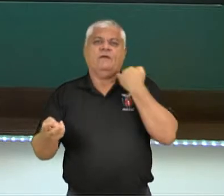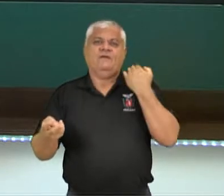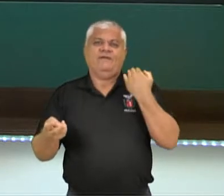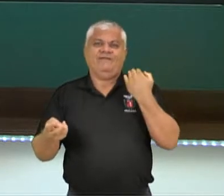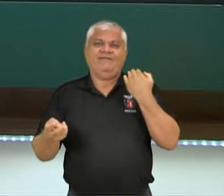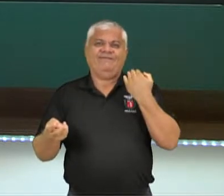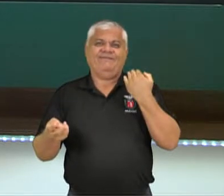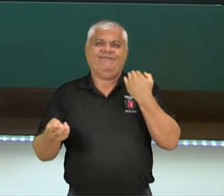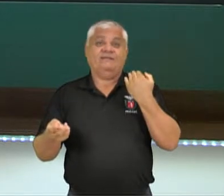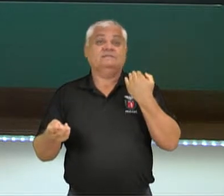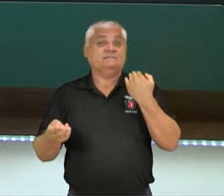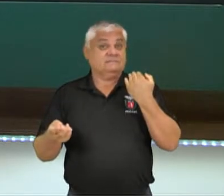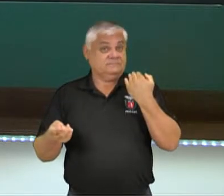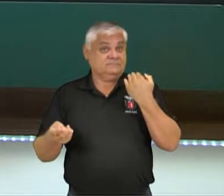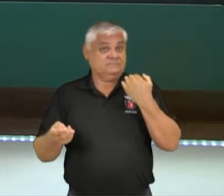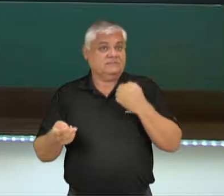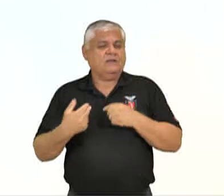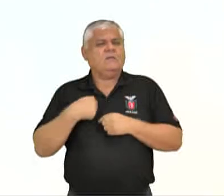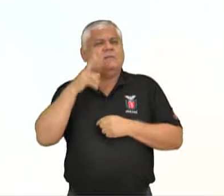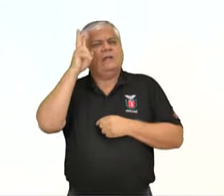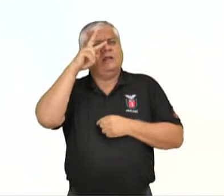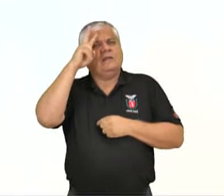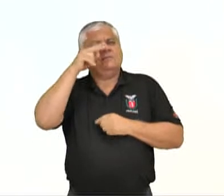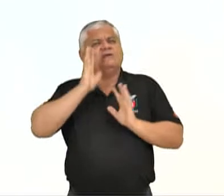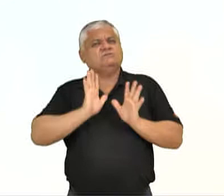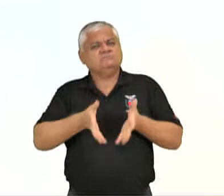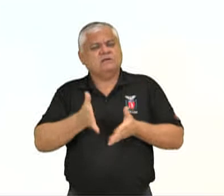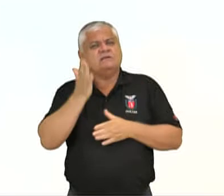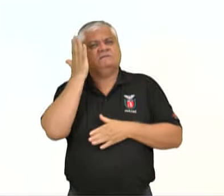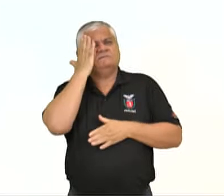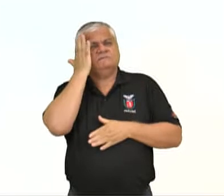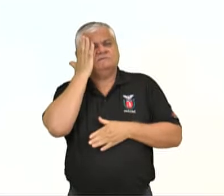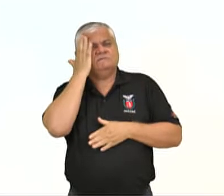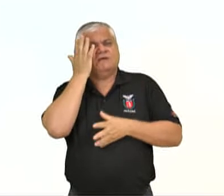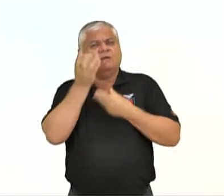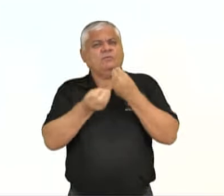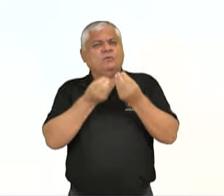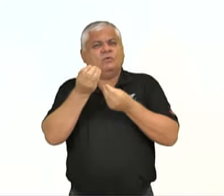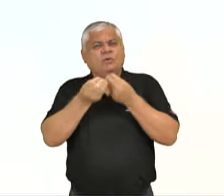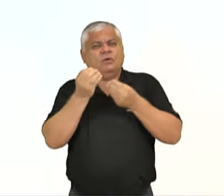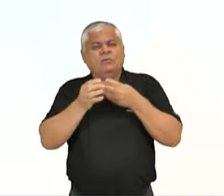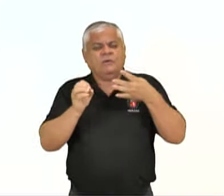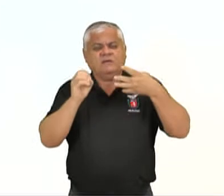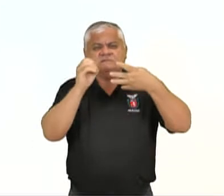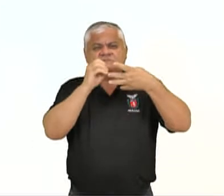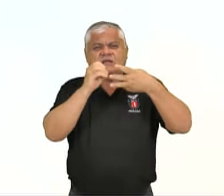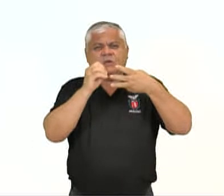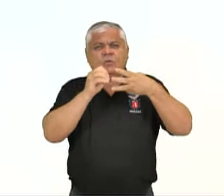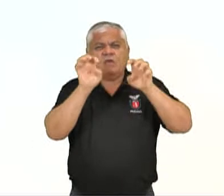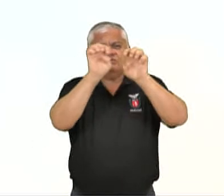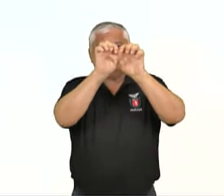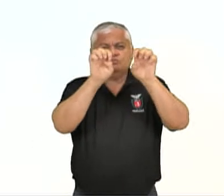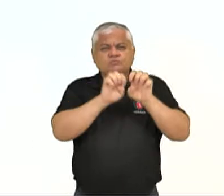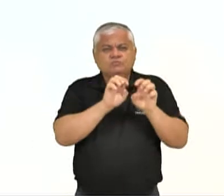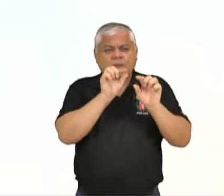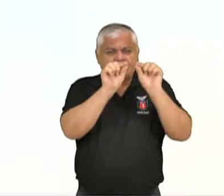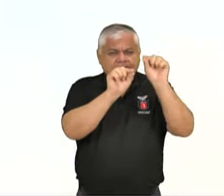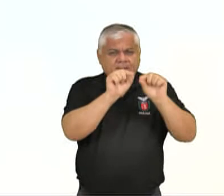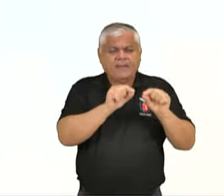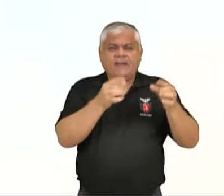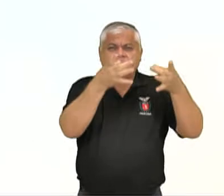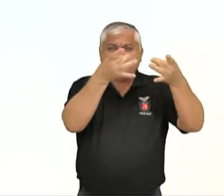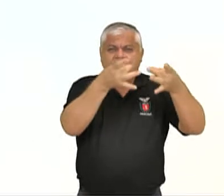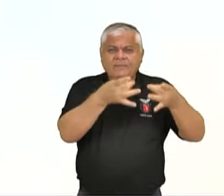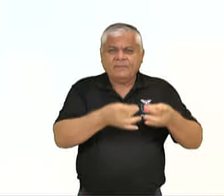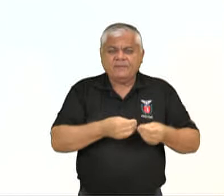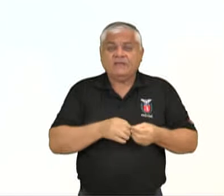Então, se for para a gente lembrar um pouquinho sobre o que a gente já sabe sobre essas estruturas celulares, trabalhando especificamente com